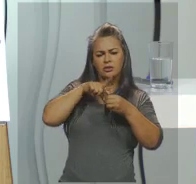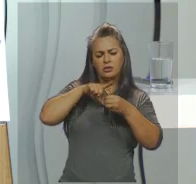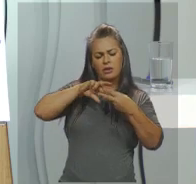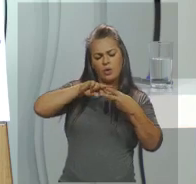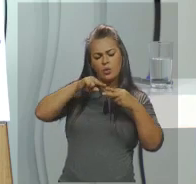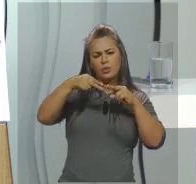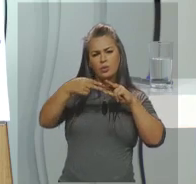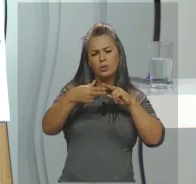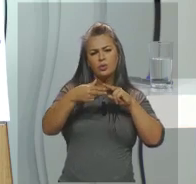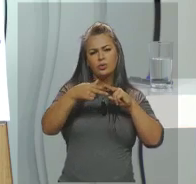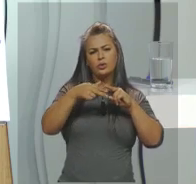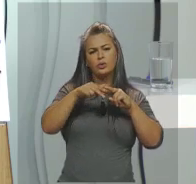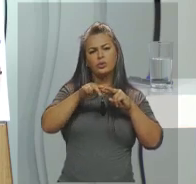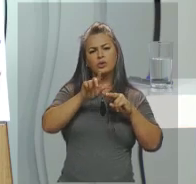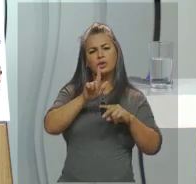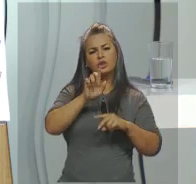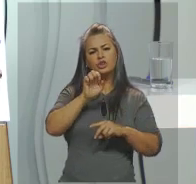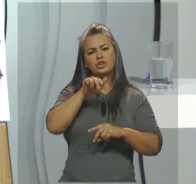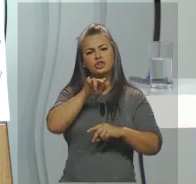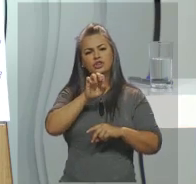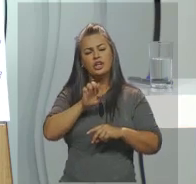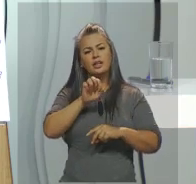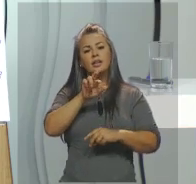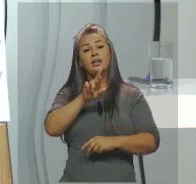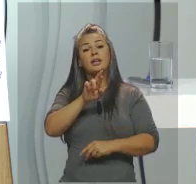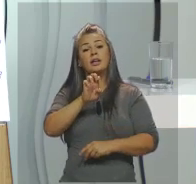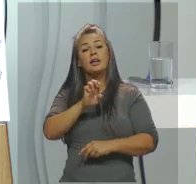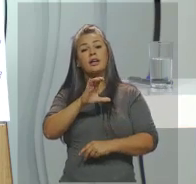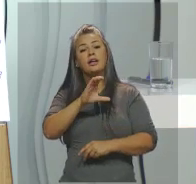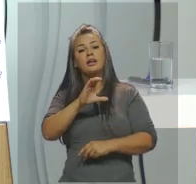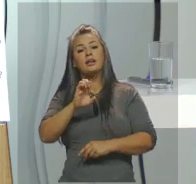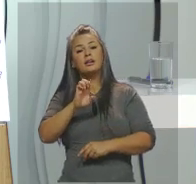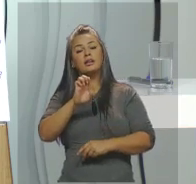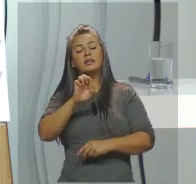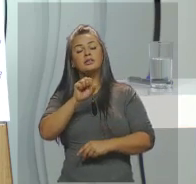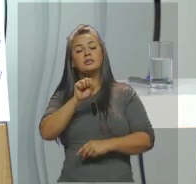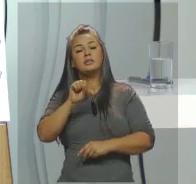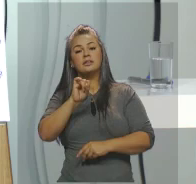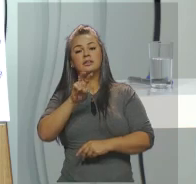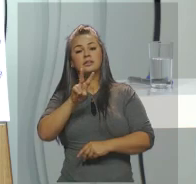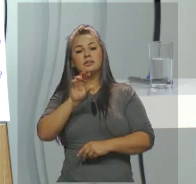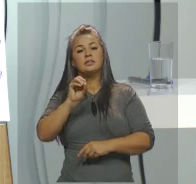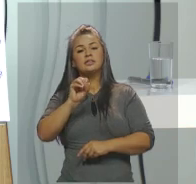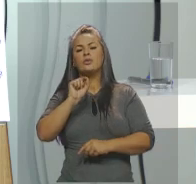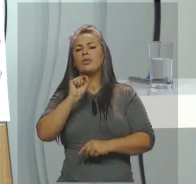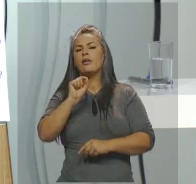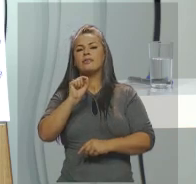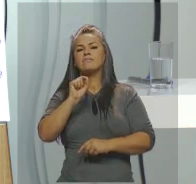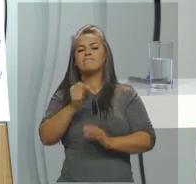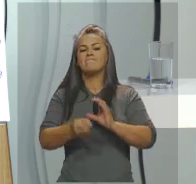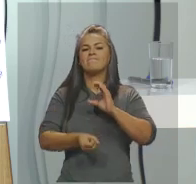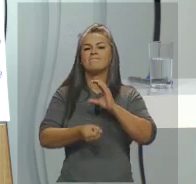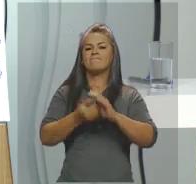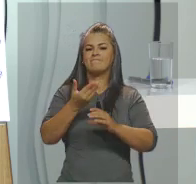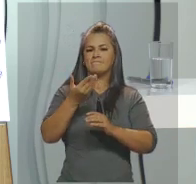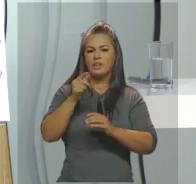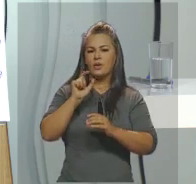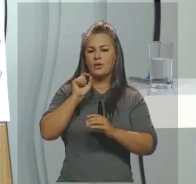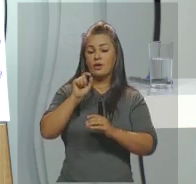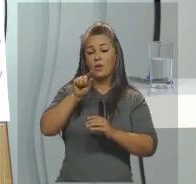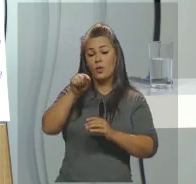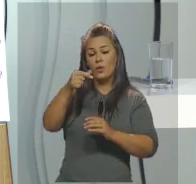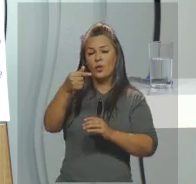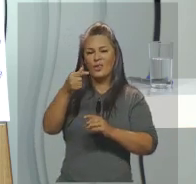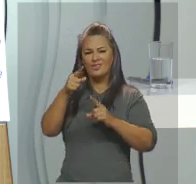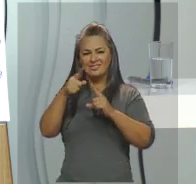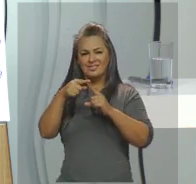1/16, apareceu mais uma característica alongada. Nesse caso, então, nós